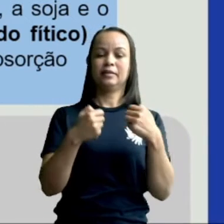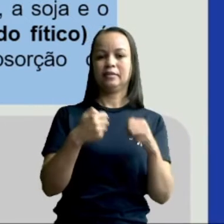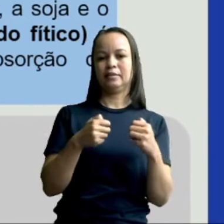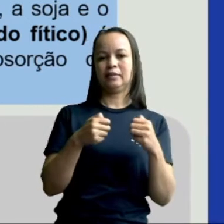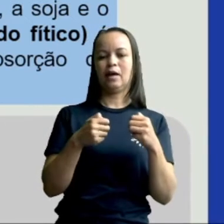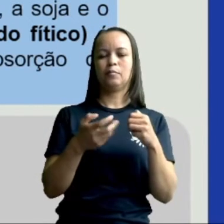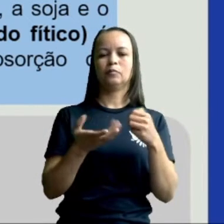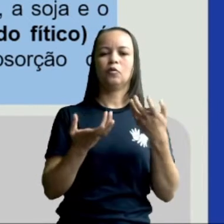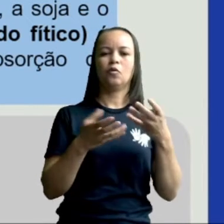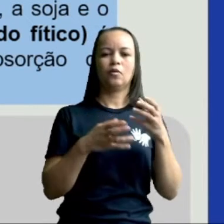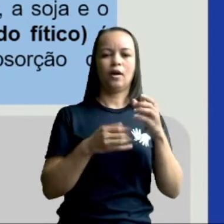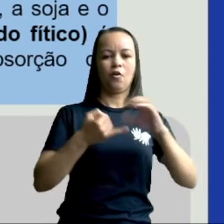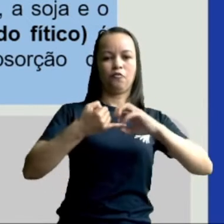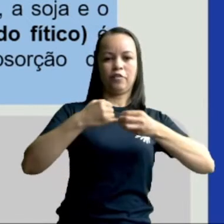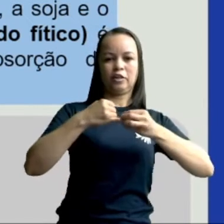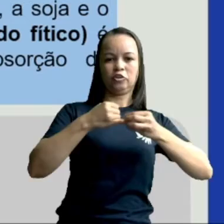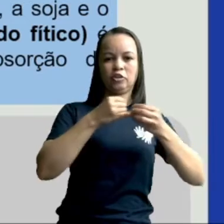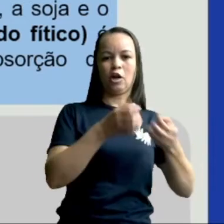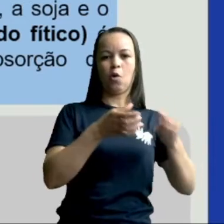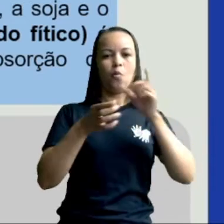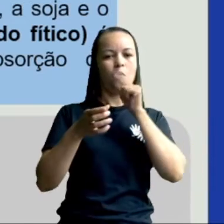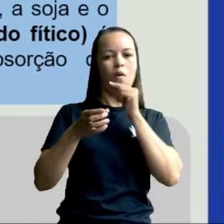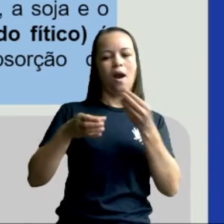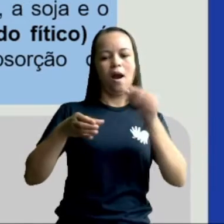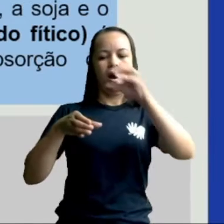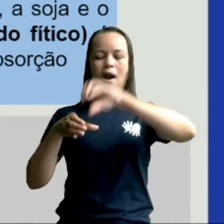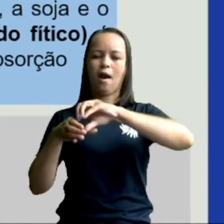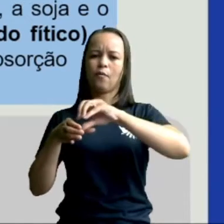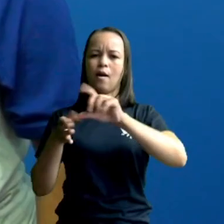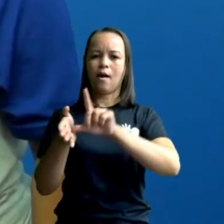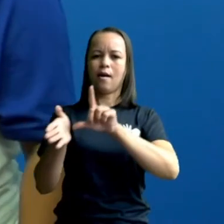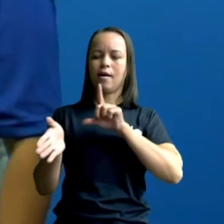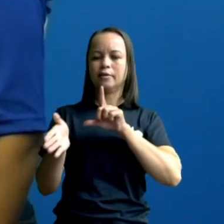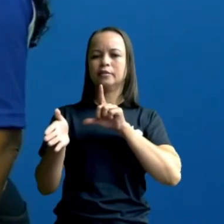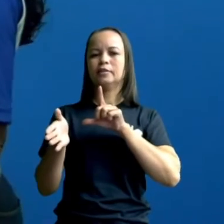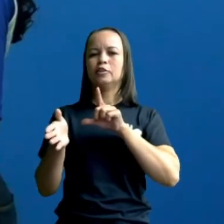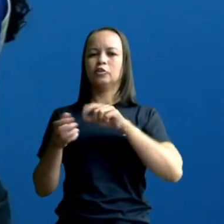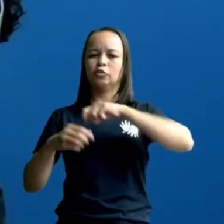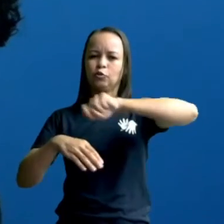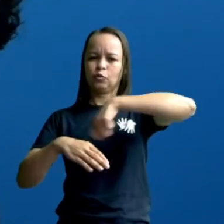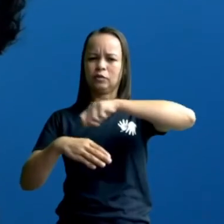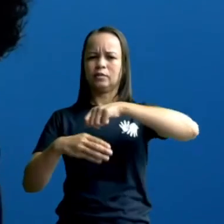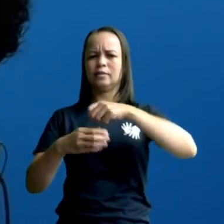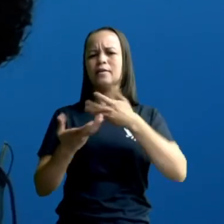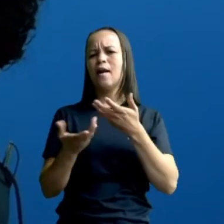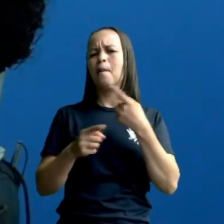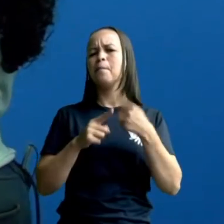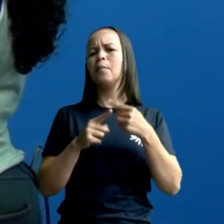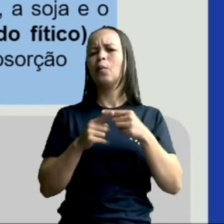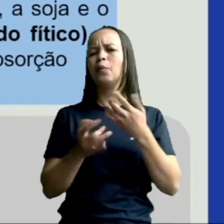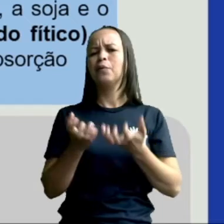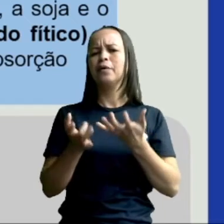feijão de molho antes de cozinhar? Parece uma coisa simples, não é? Mas vamos ver.